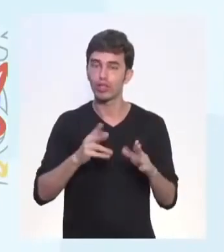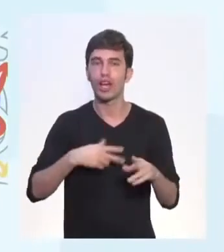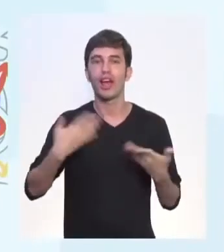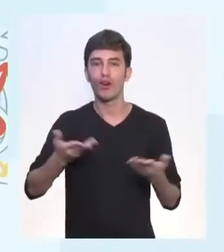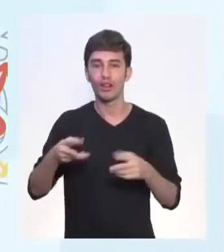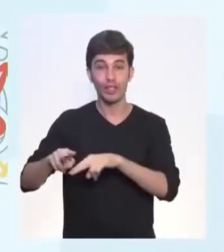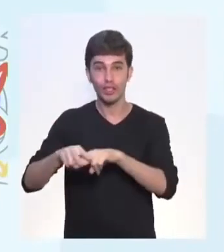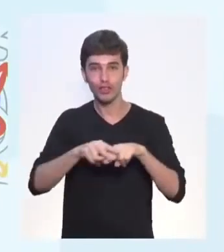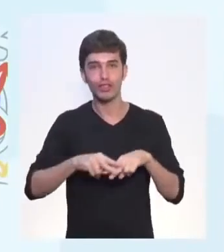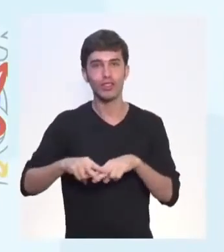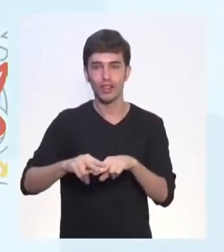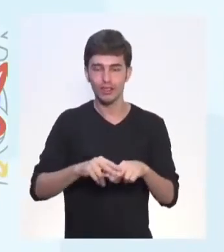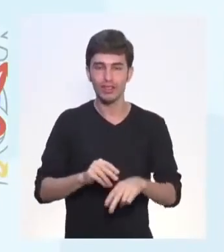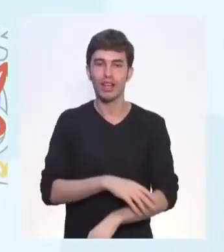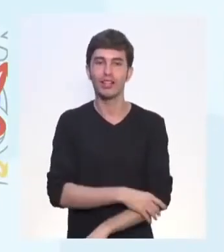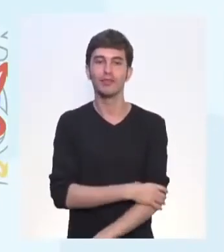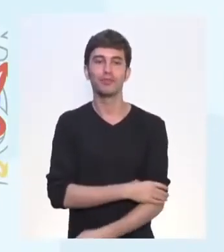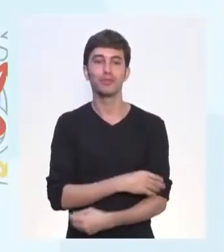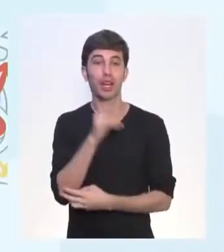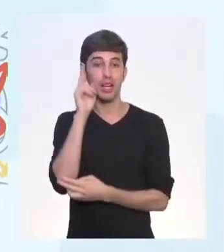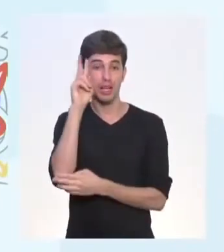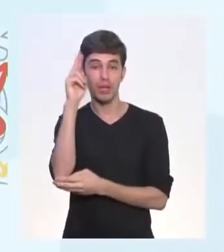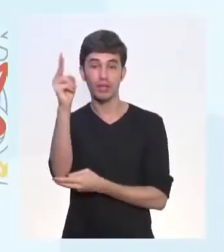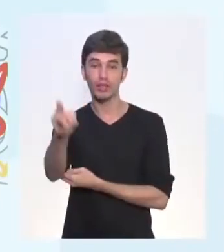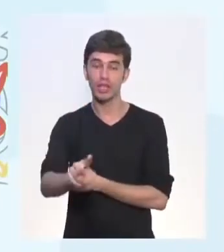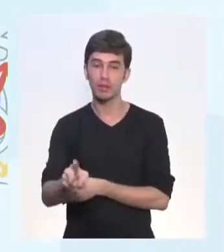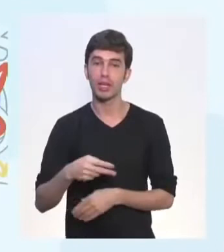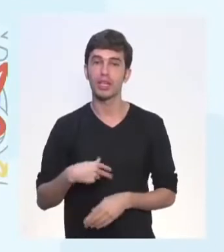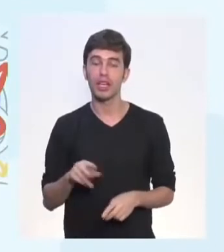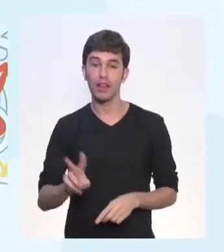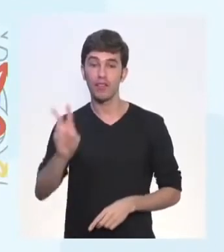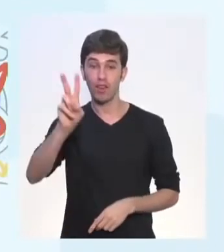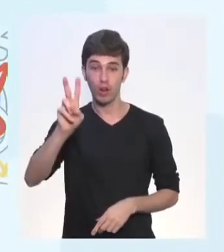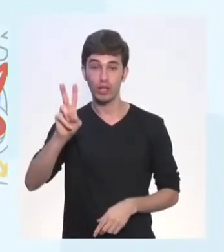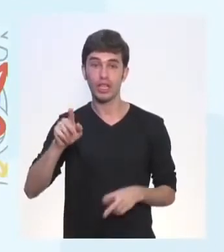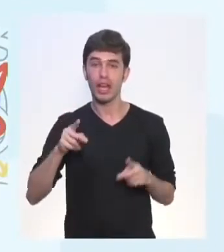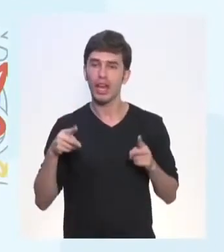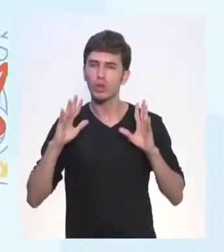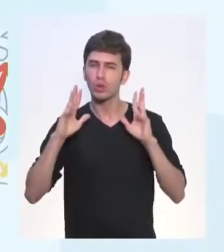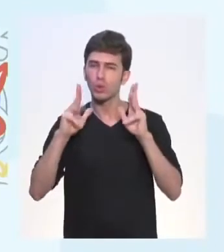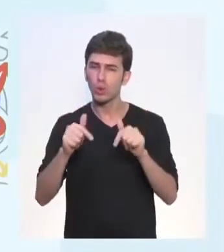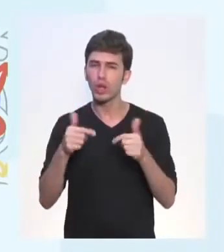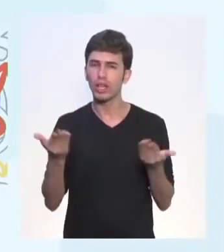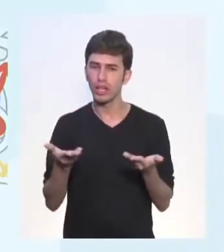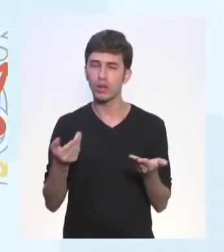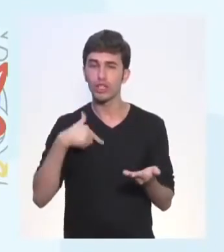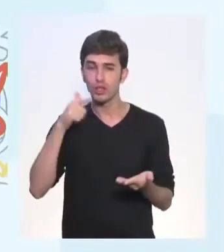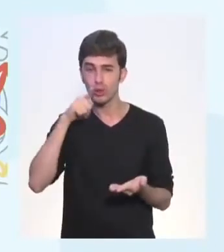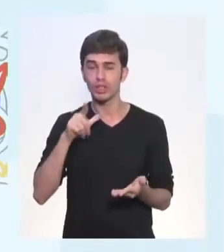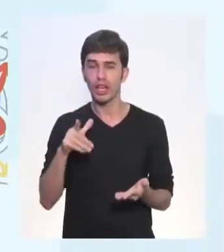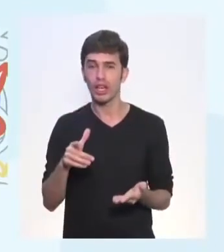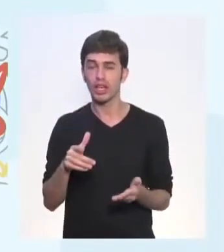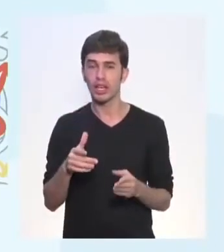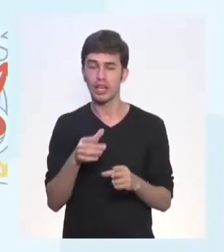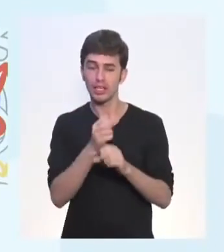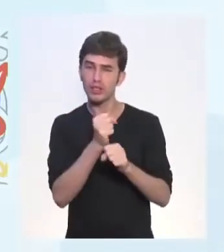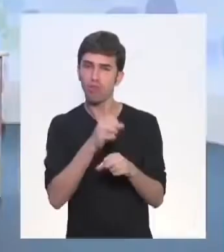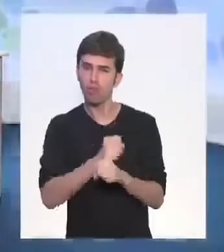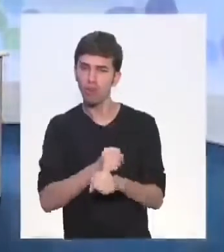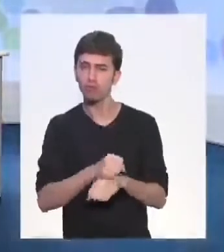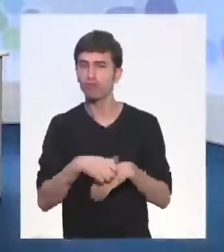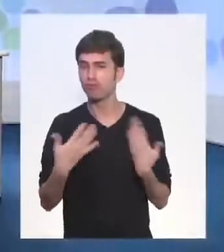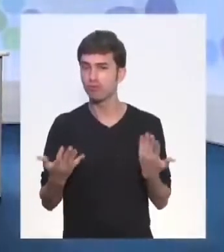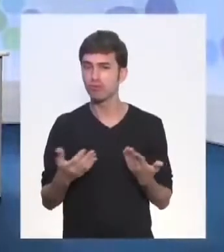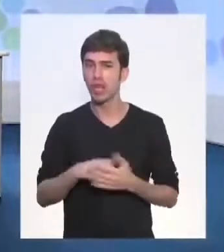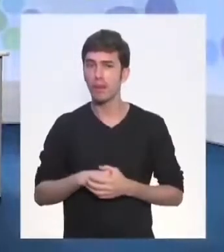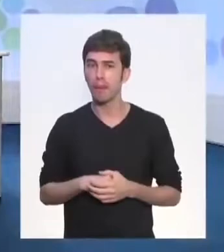lembradinha para o pessoal. Então, lembrando sempre que grandeza é tudo aquilo que a gente consegue medir, Tony. Exato. Ok? Tá? E